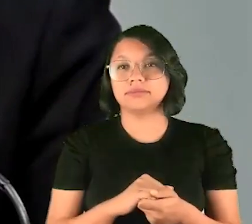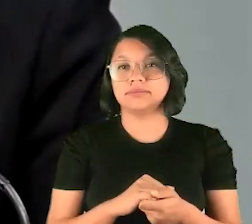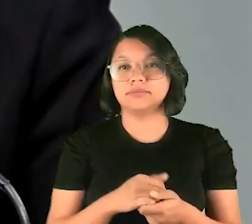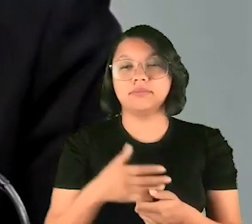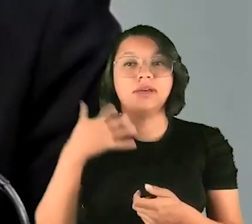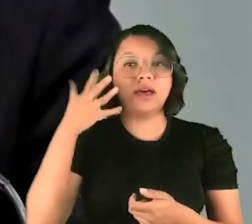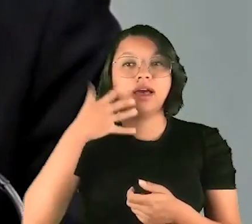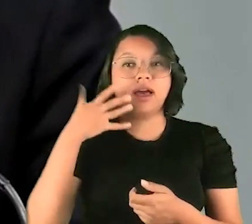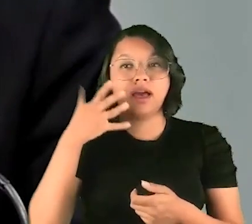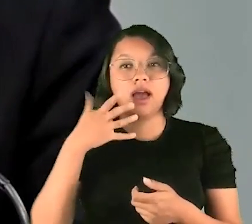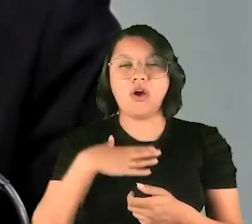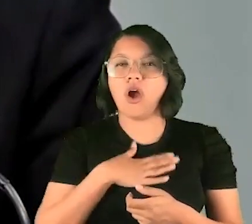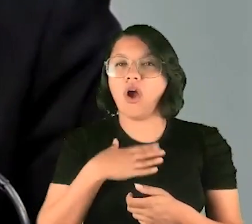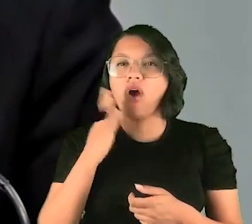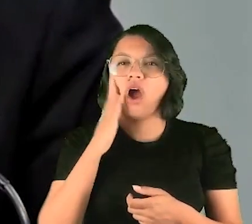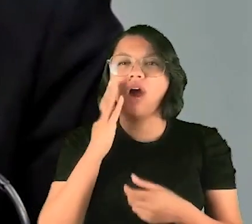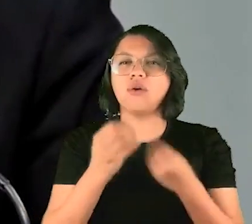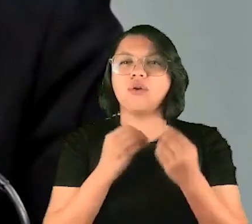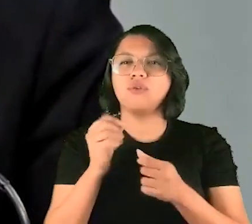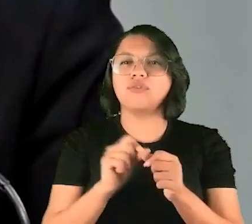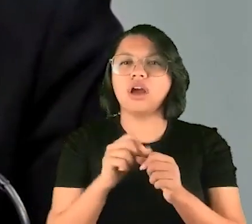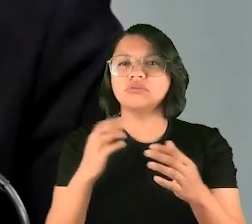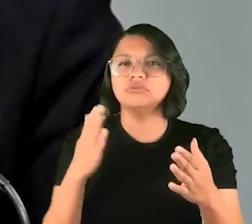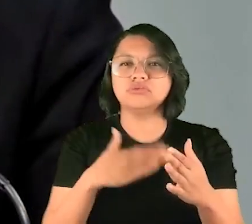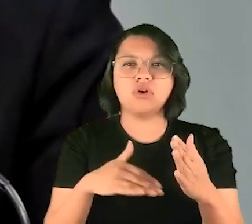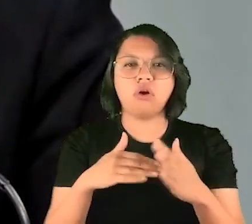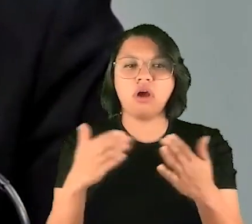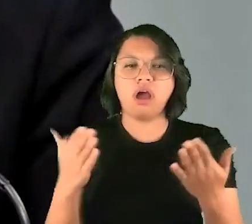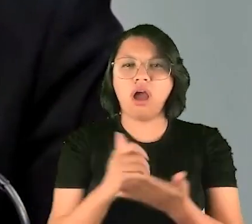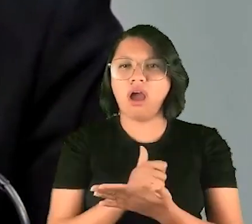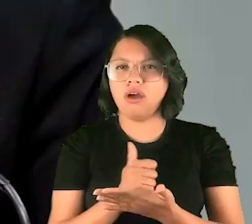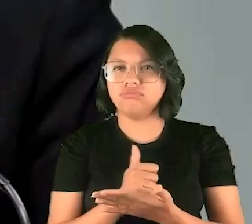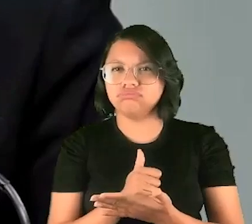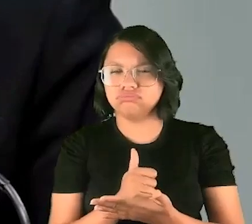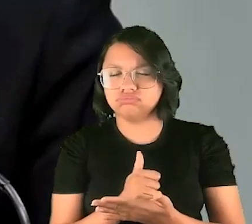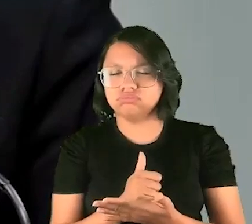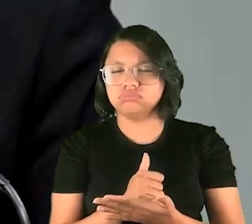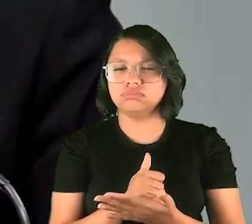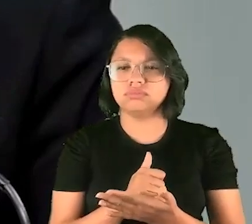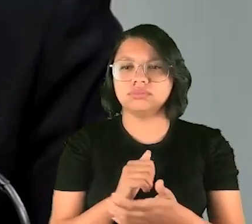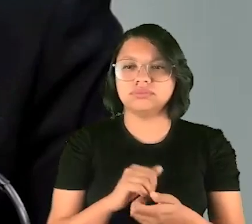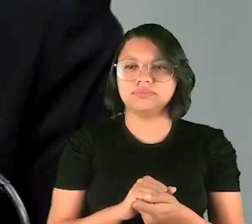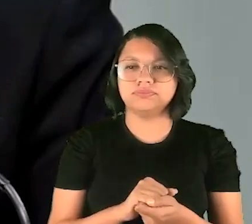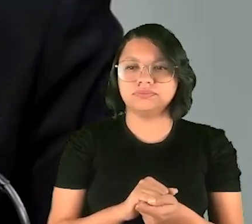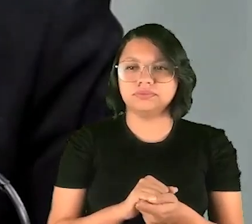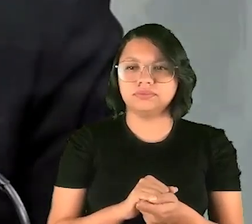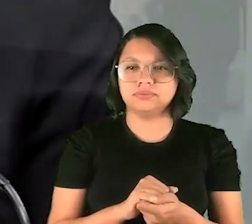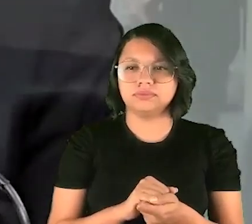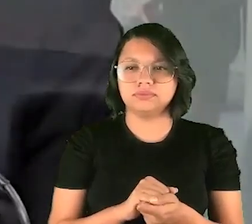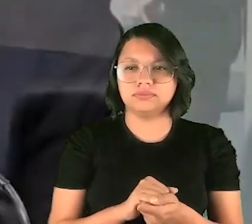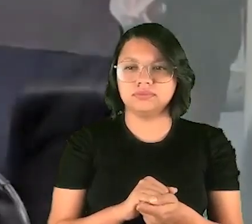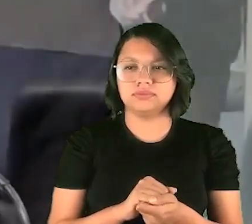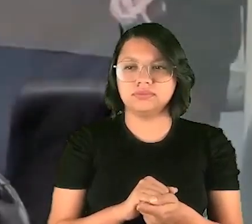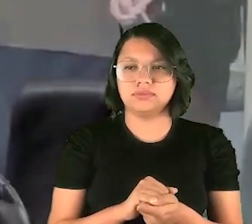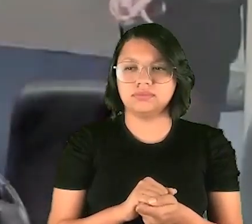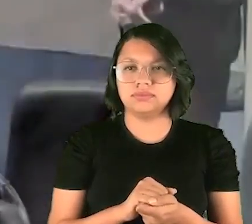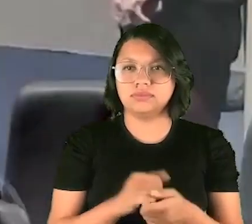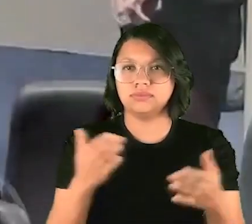Primeiro, parabenizá-lo, né, pela palestra. Eu gostaria de saber como que é feito todo esse controle